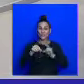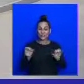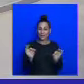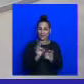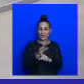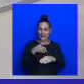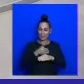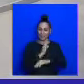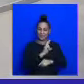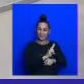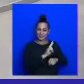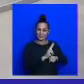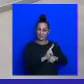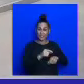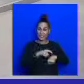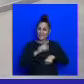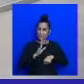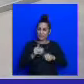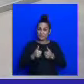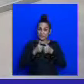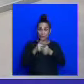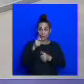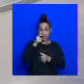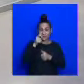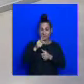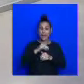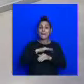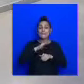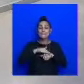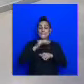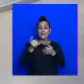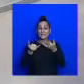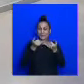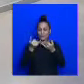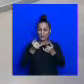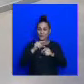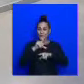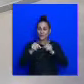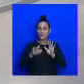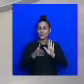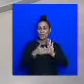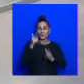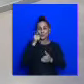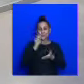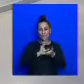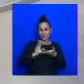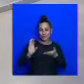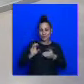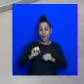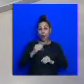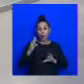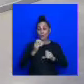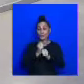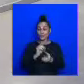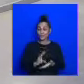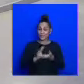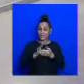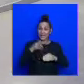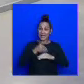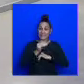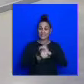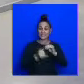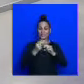e validado pelas nossas auditoras. Daqui a pouco você pode conferir mais detalhes sobre este sorteio, se tivemos apostas vencedoras ou se o prêmio acumulou